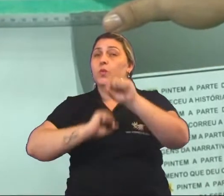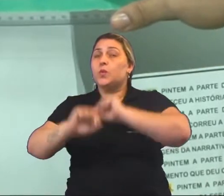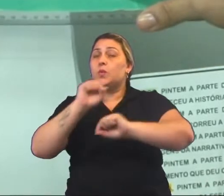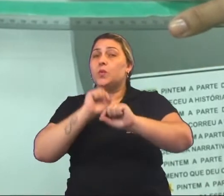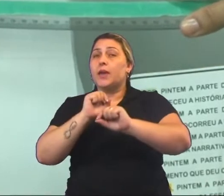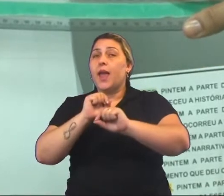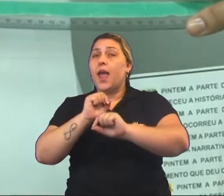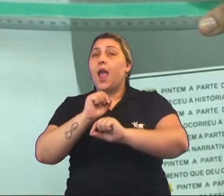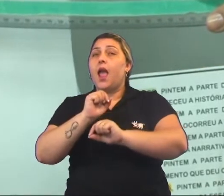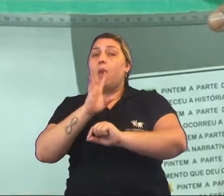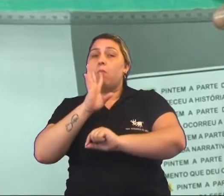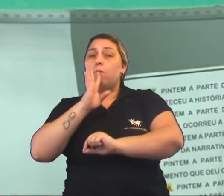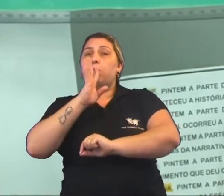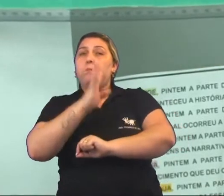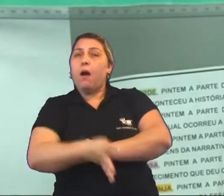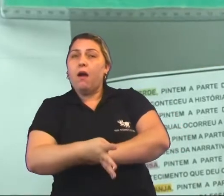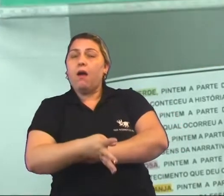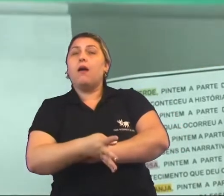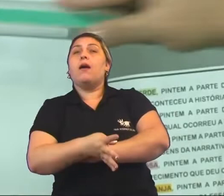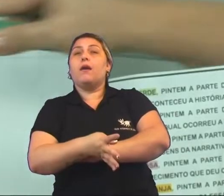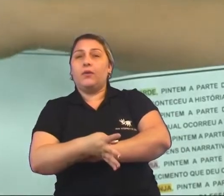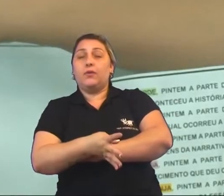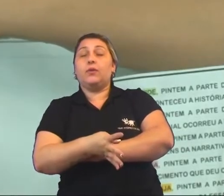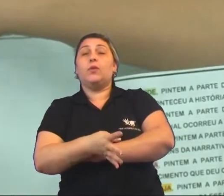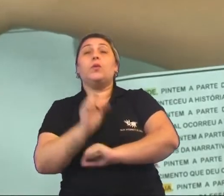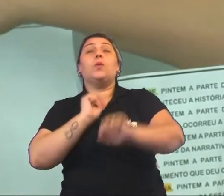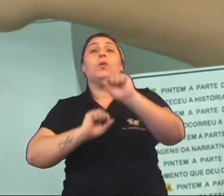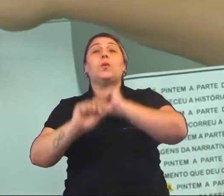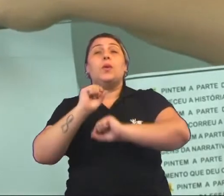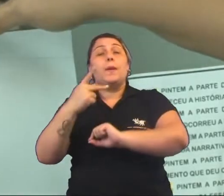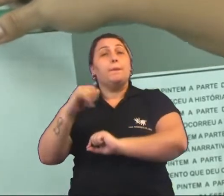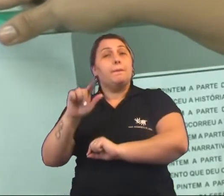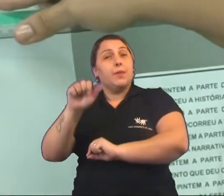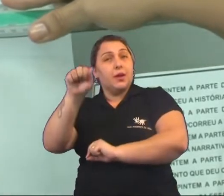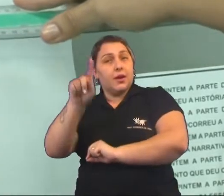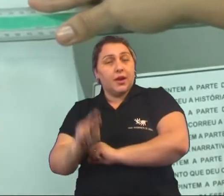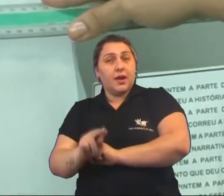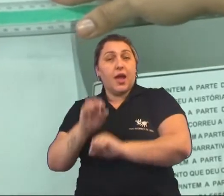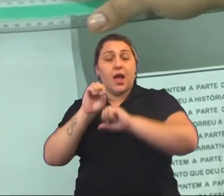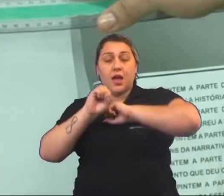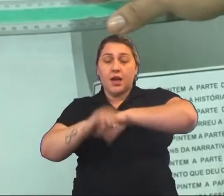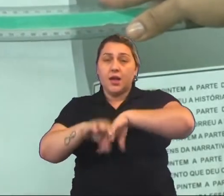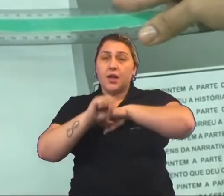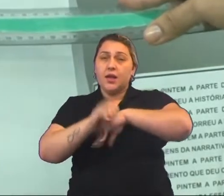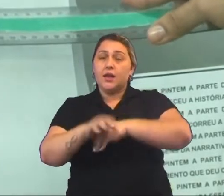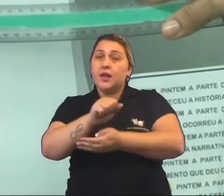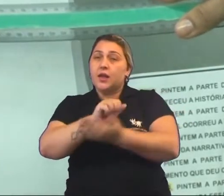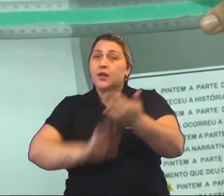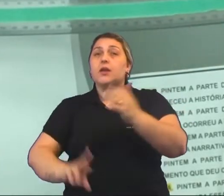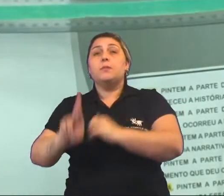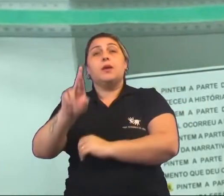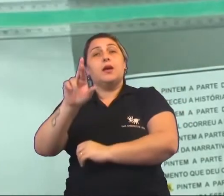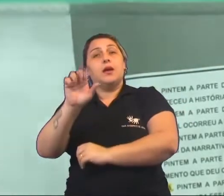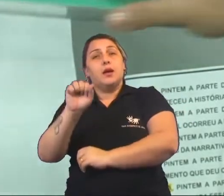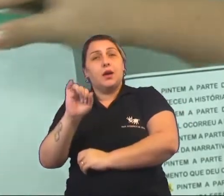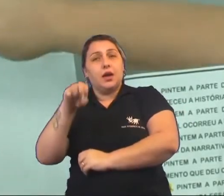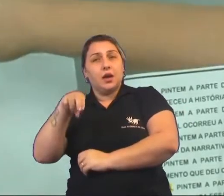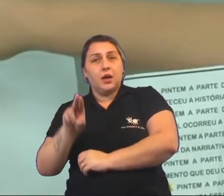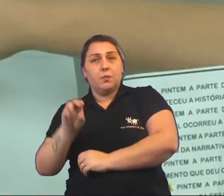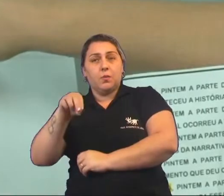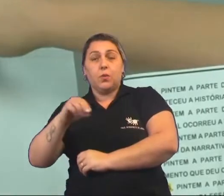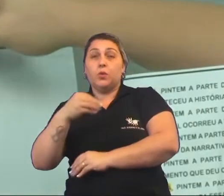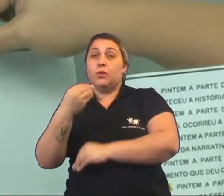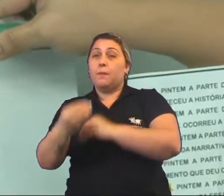o delator, Curvelo. O fato de Pilar estar ensinando a lição para Raimundo em troca